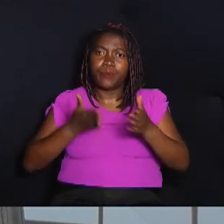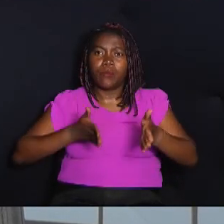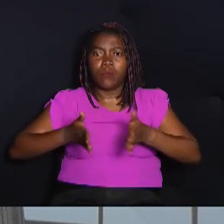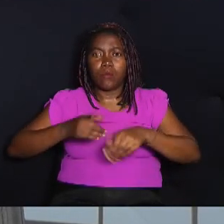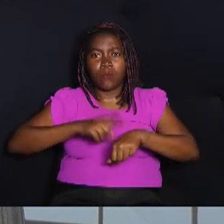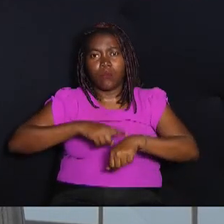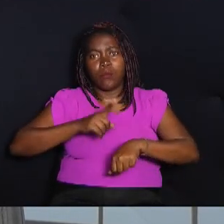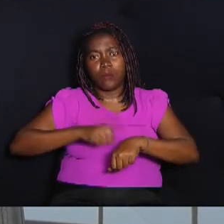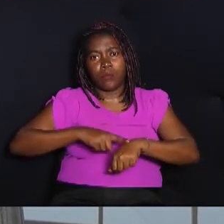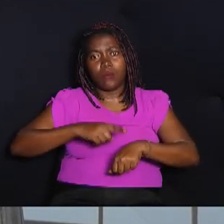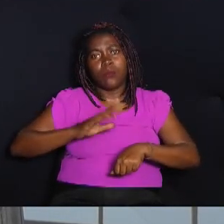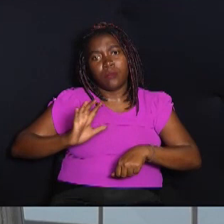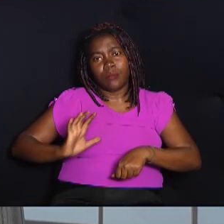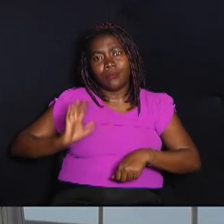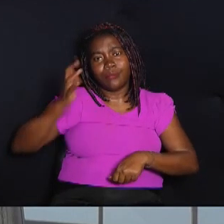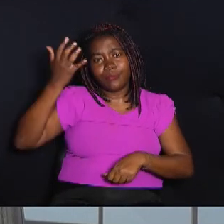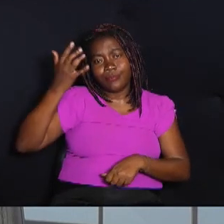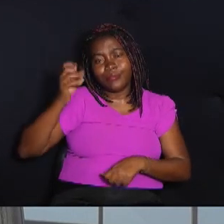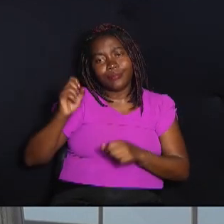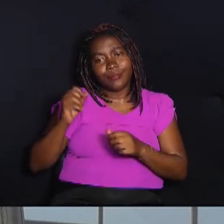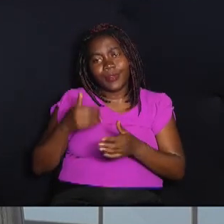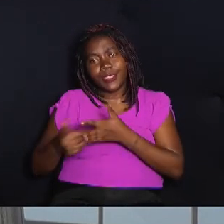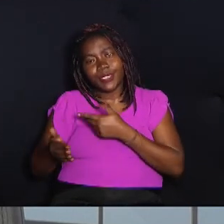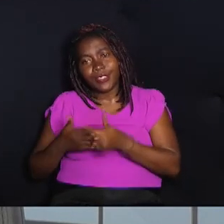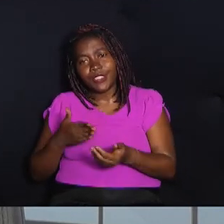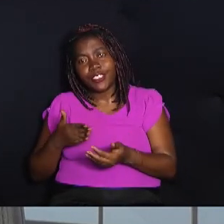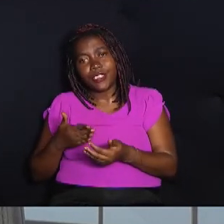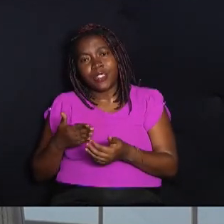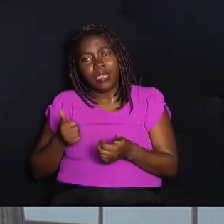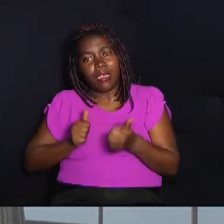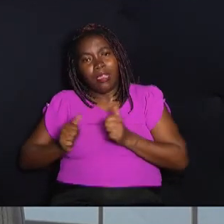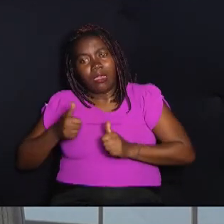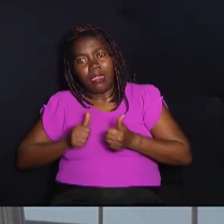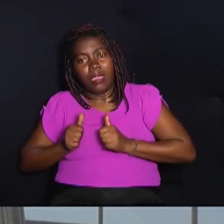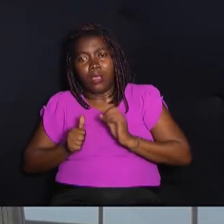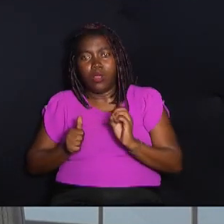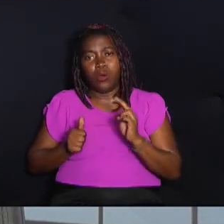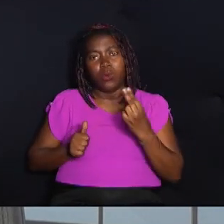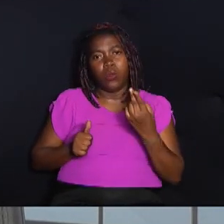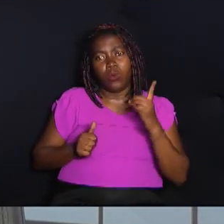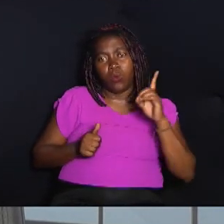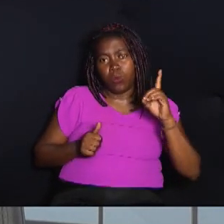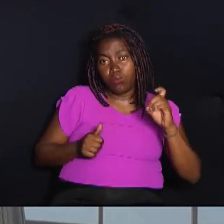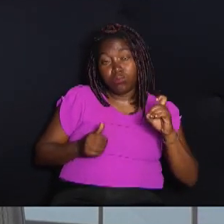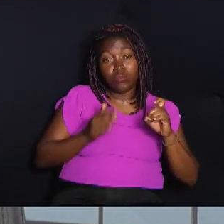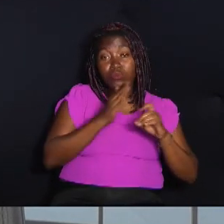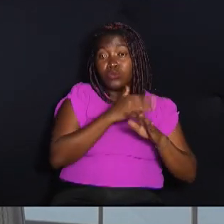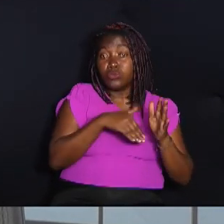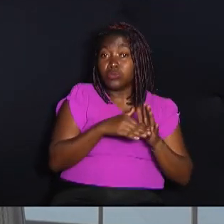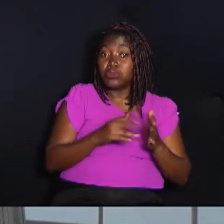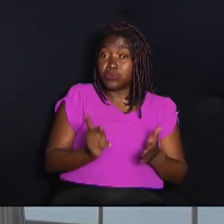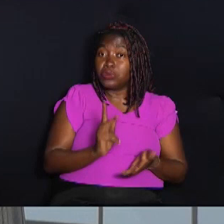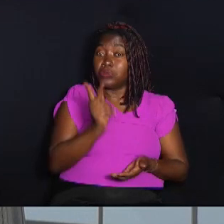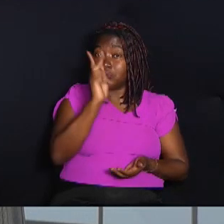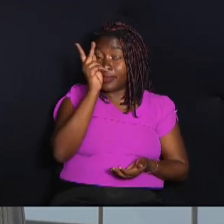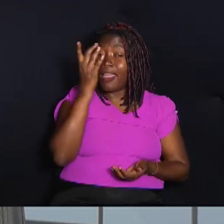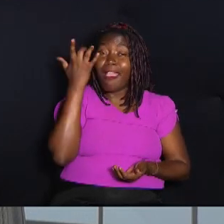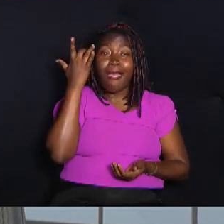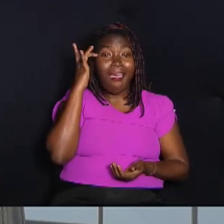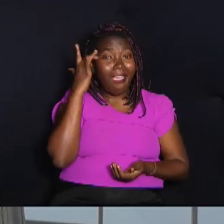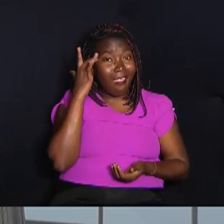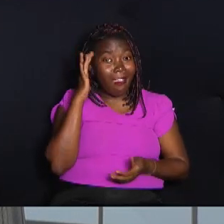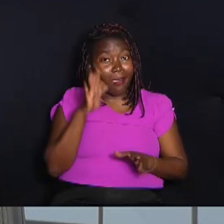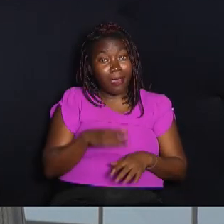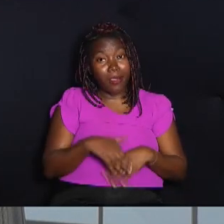está passando, seja de uma condição de ansiedade ou de depressão, tudo isso é muito válido. E acho que quando a